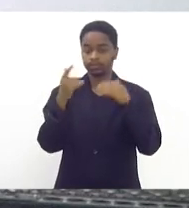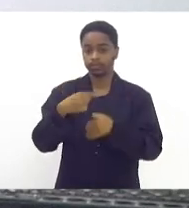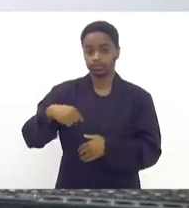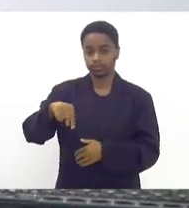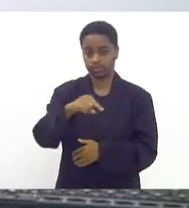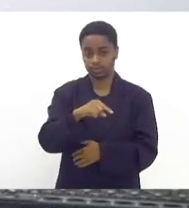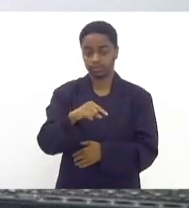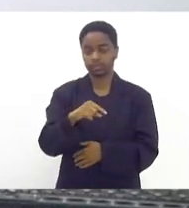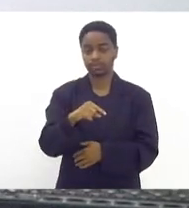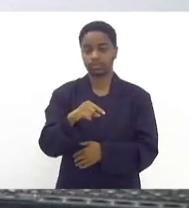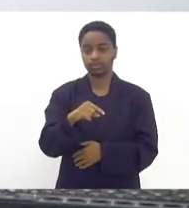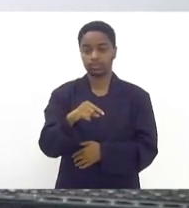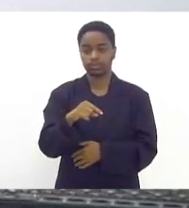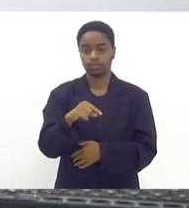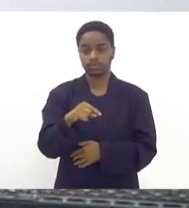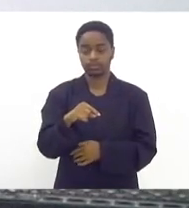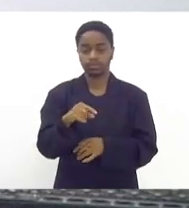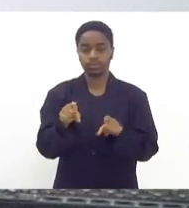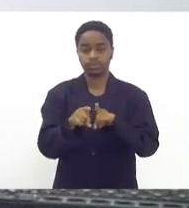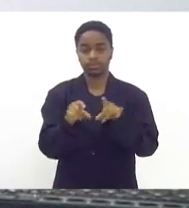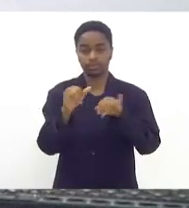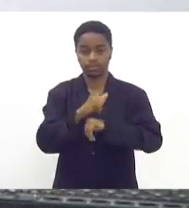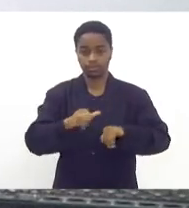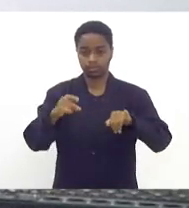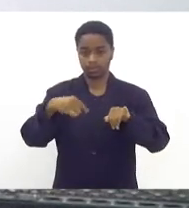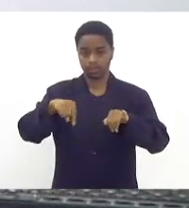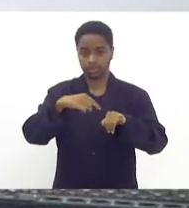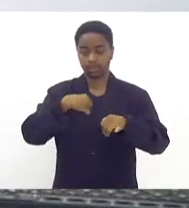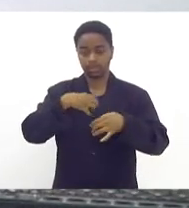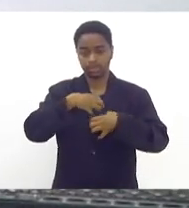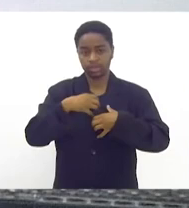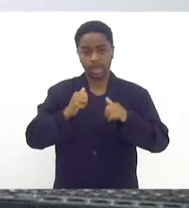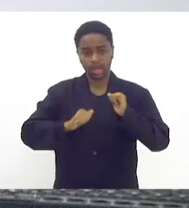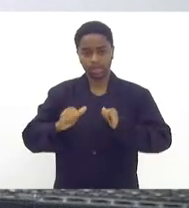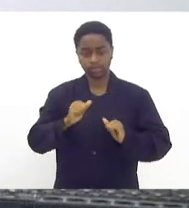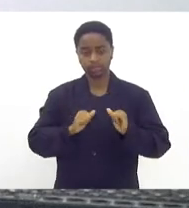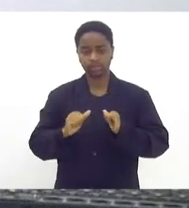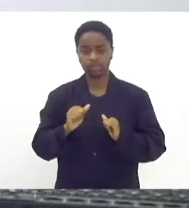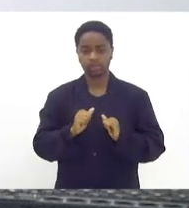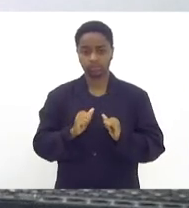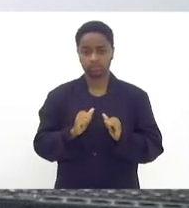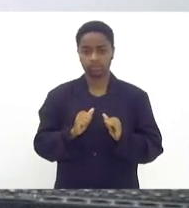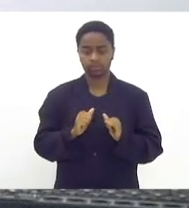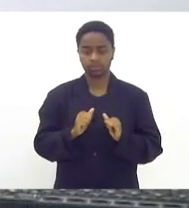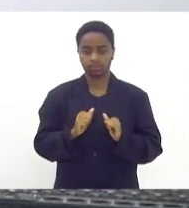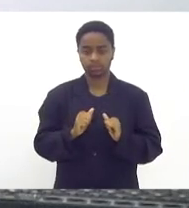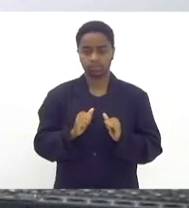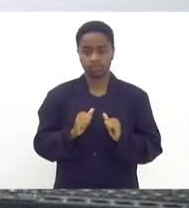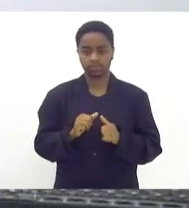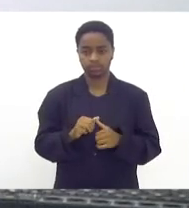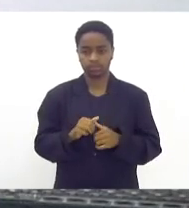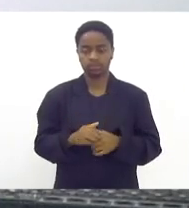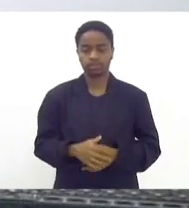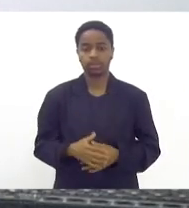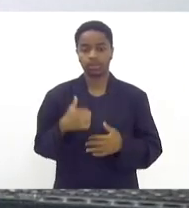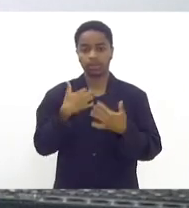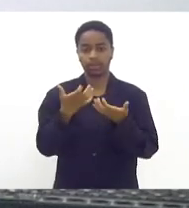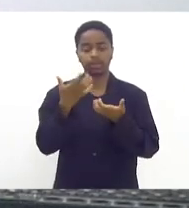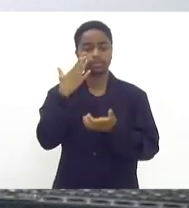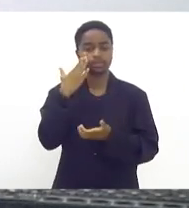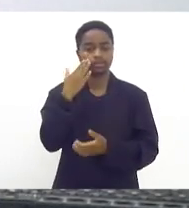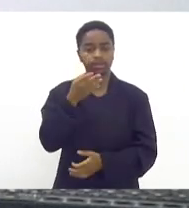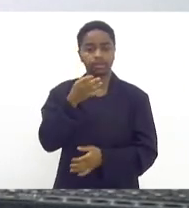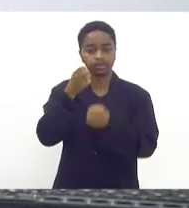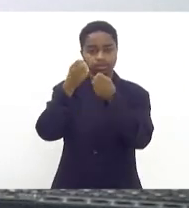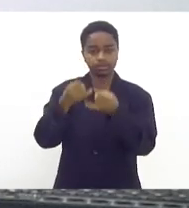parabenizar o Júlio e dizer que eu tô muito ansioso também para para ouvir a a a a as explicações de